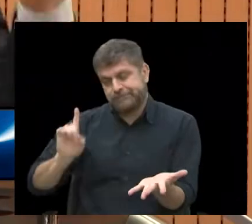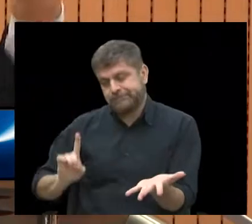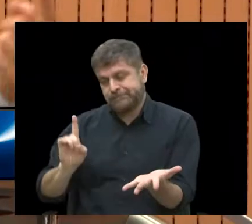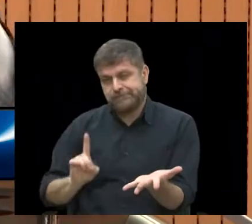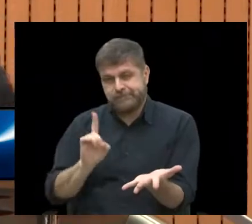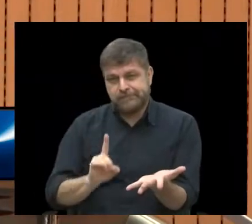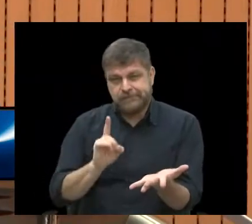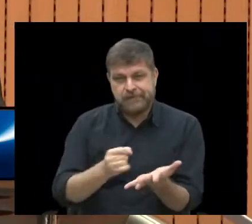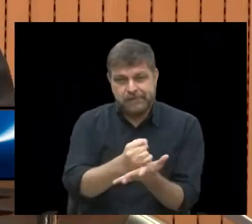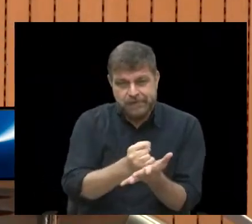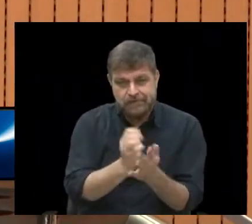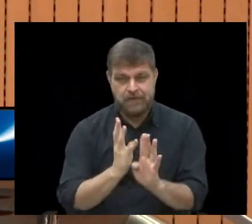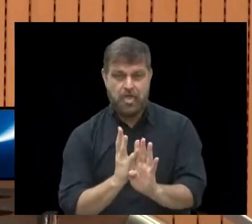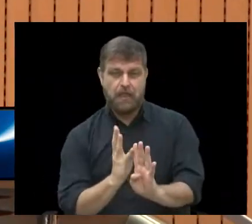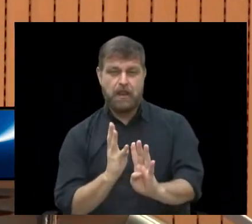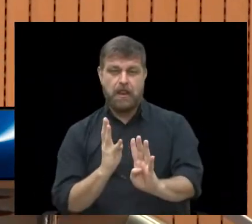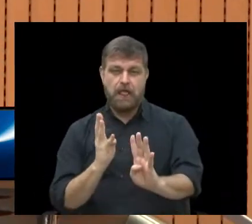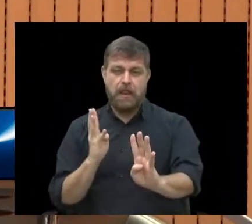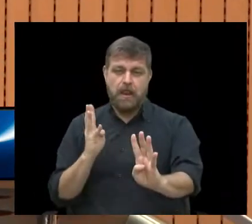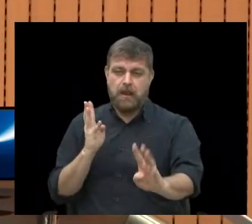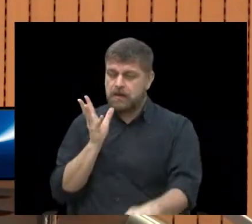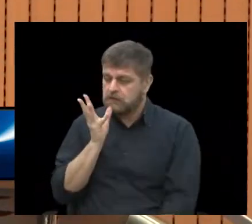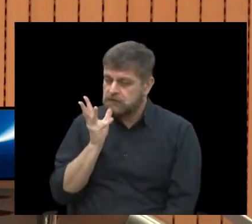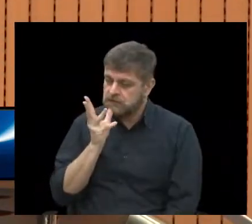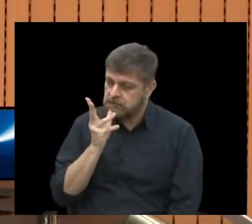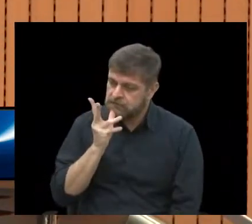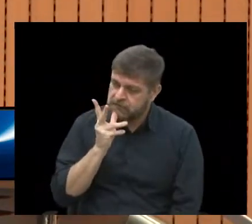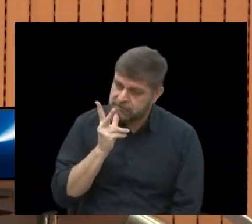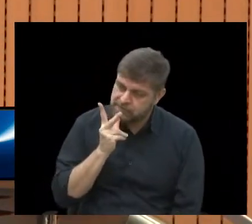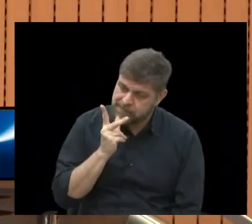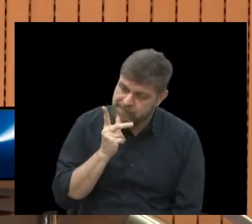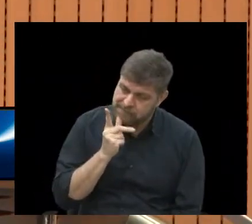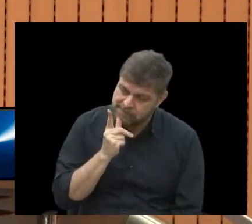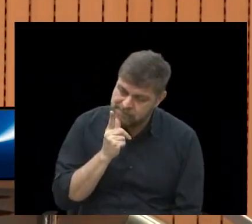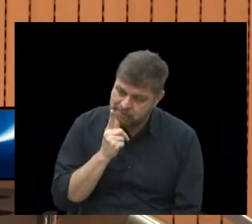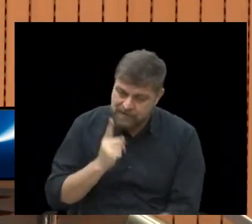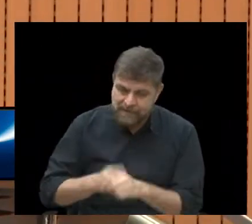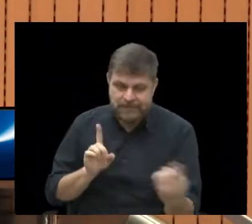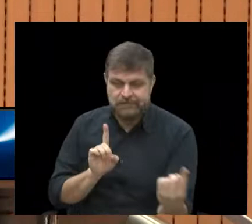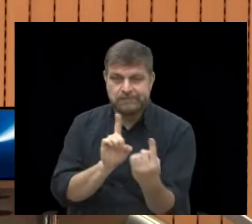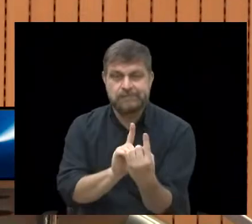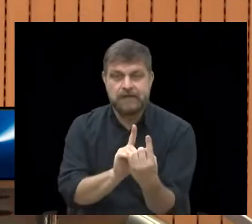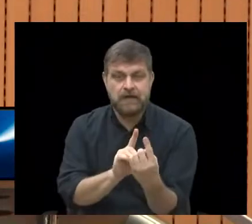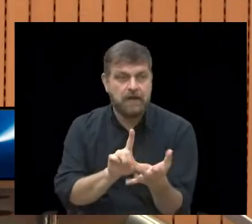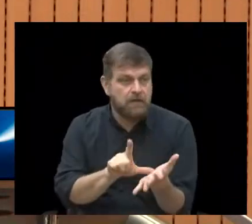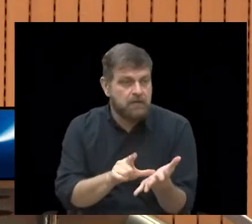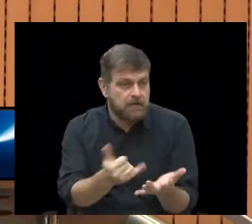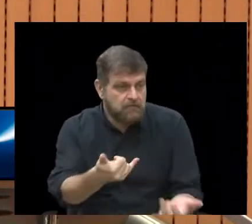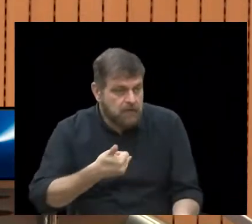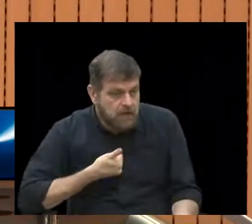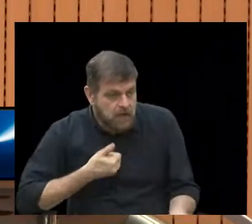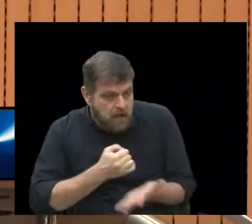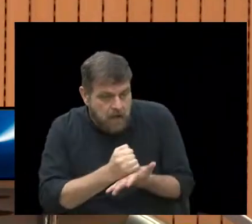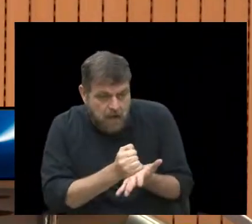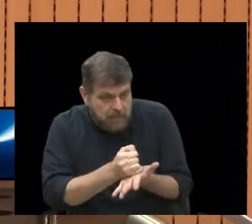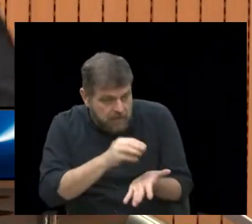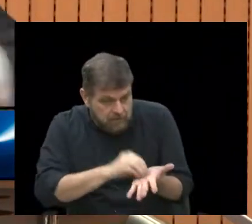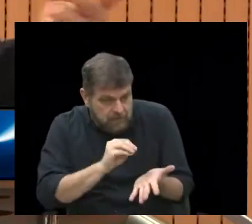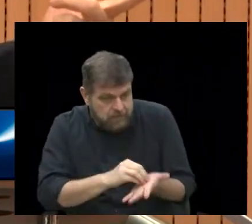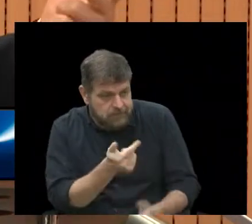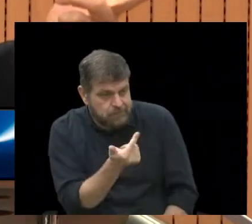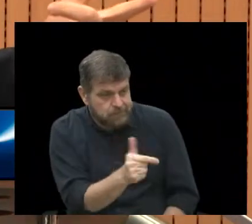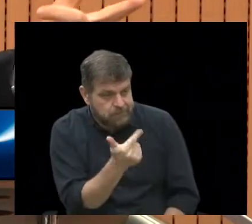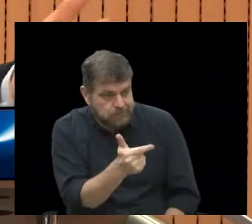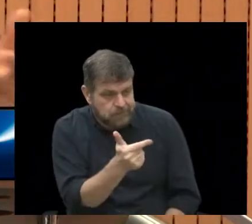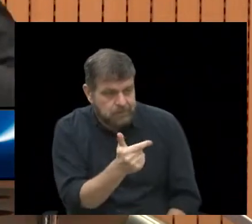às vezes tem que esperar uma fila que demora um tempão para ser atendida, para chegar lá e descobrir que o remédio dela está em falta. Ah,